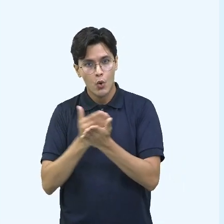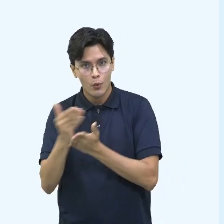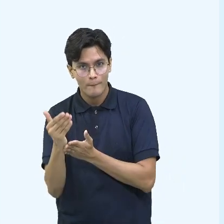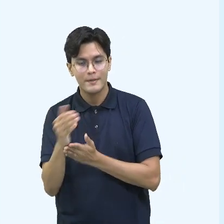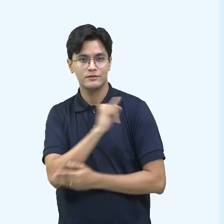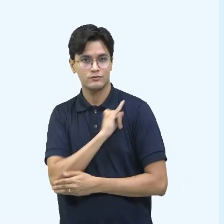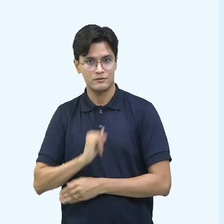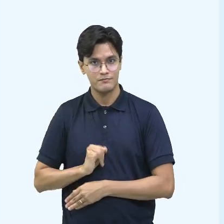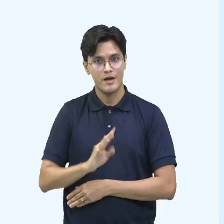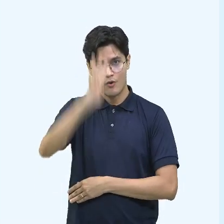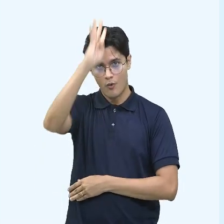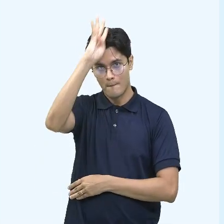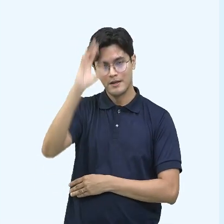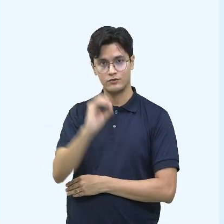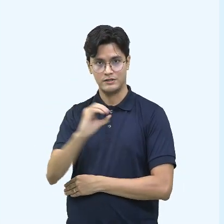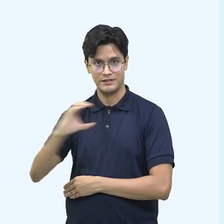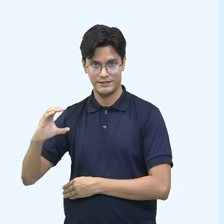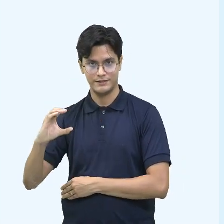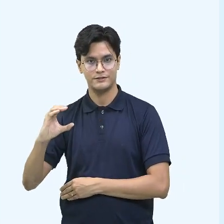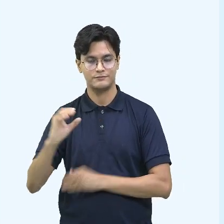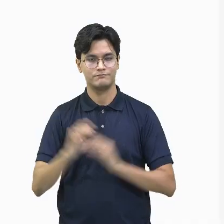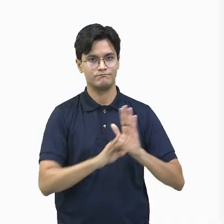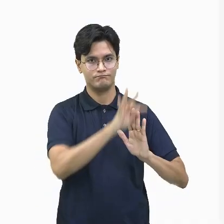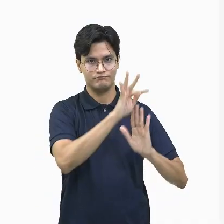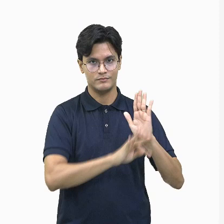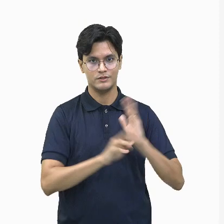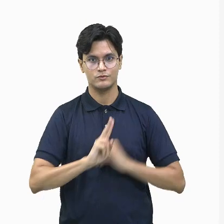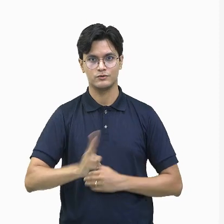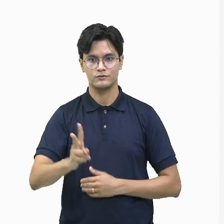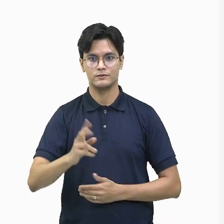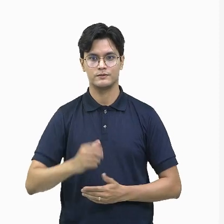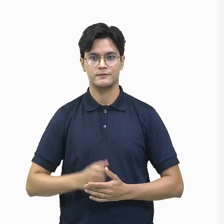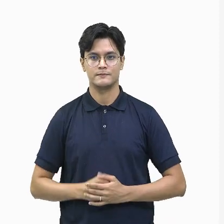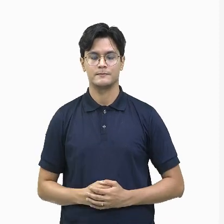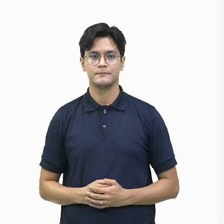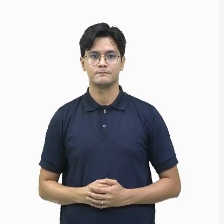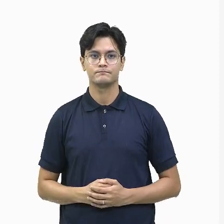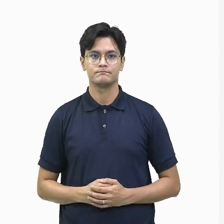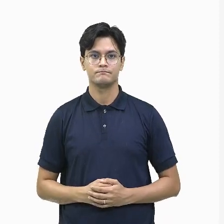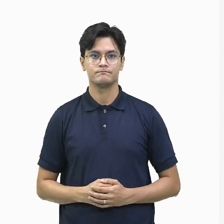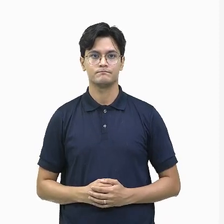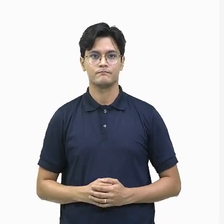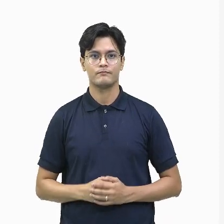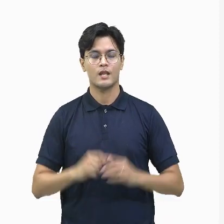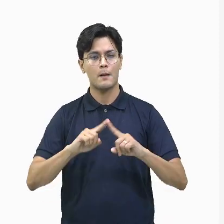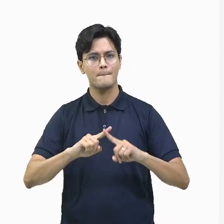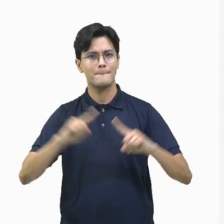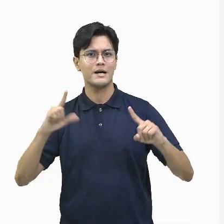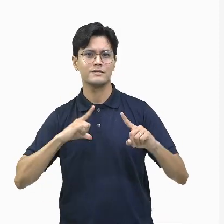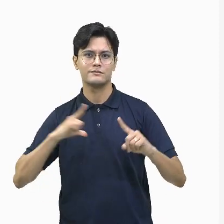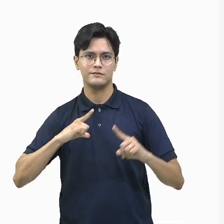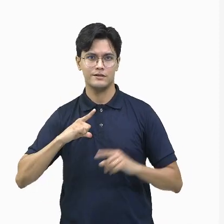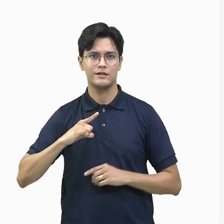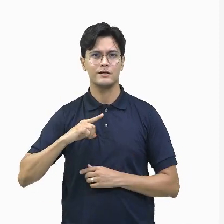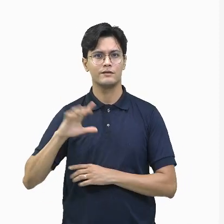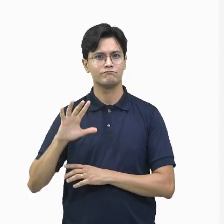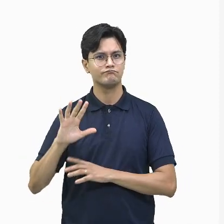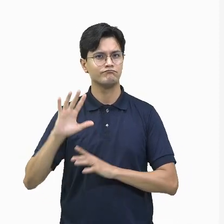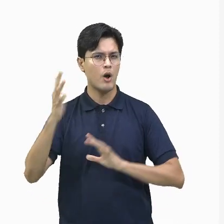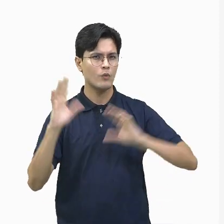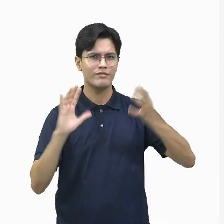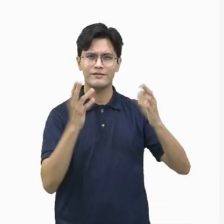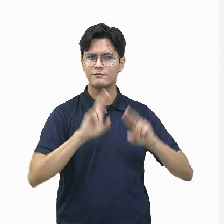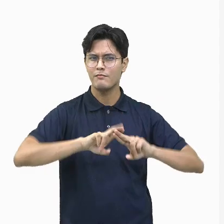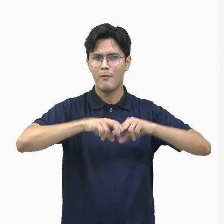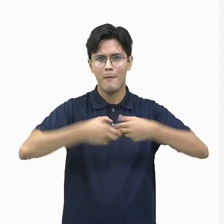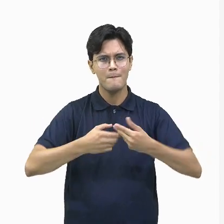do Ocidente. Vamos ao texto. No entanto, né, justamente uma série de fatores internos e